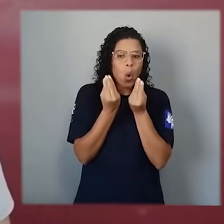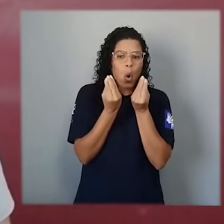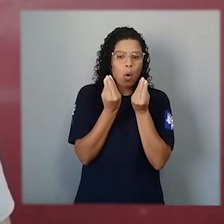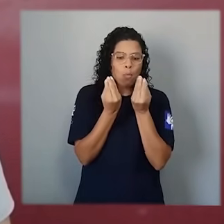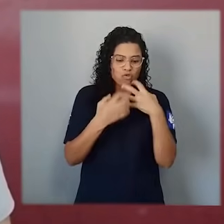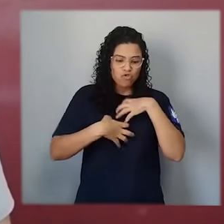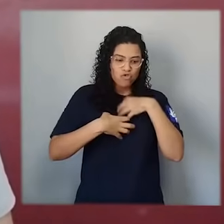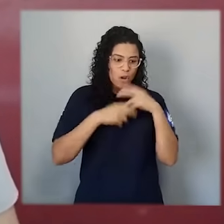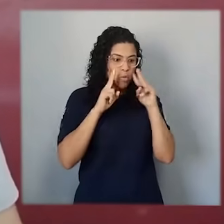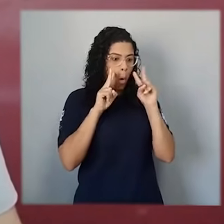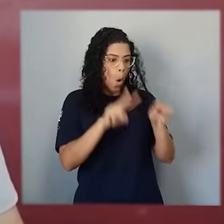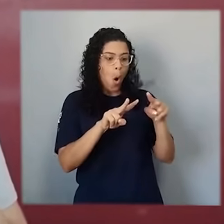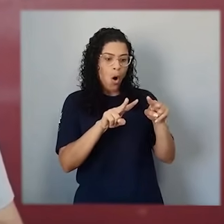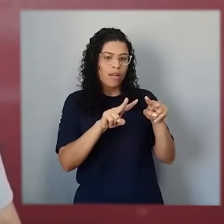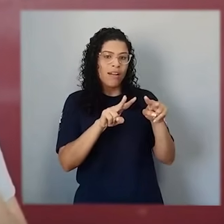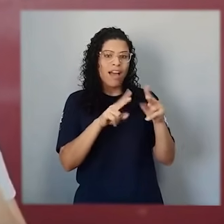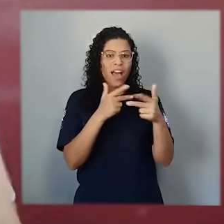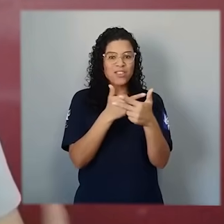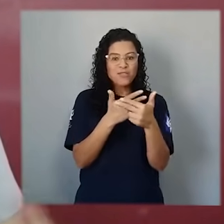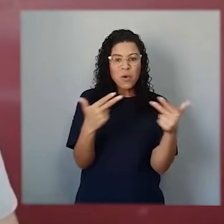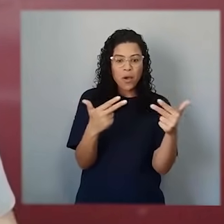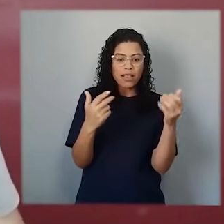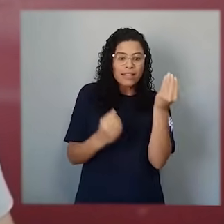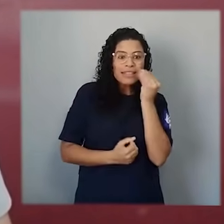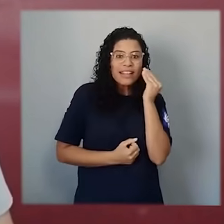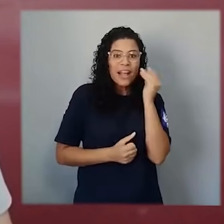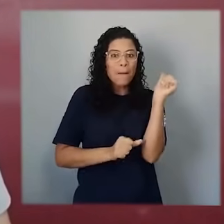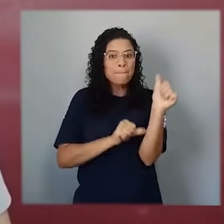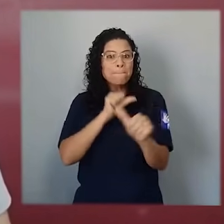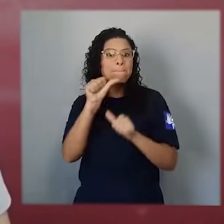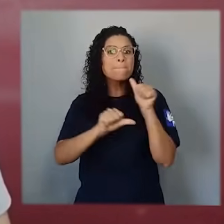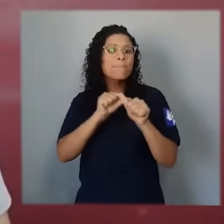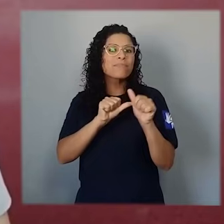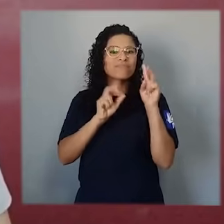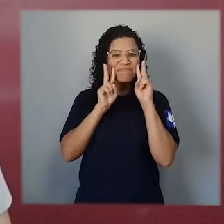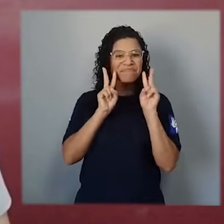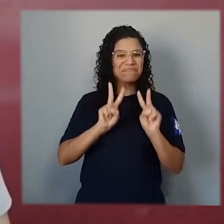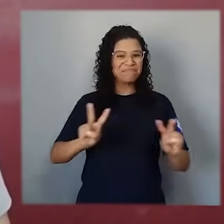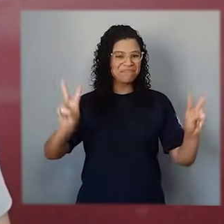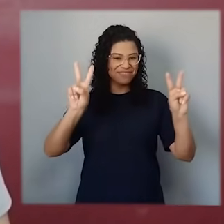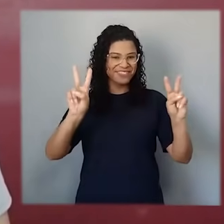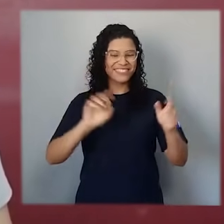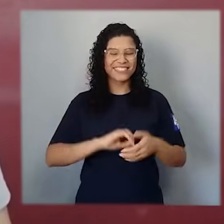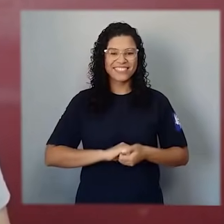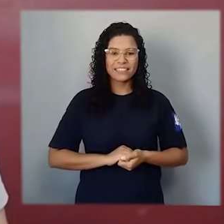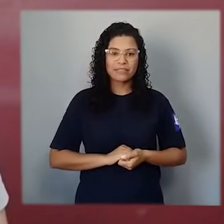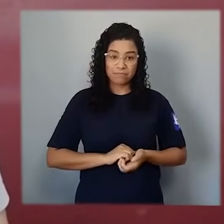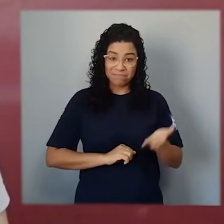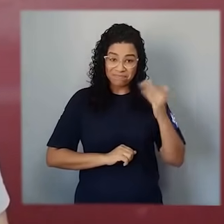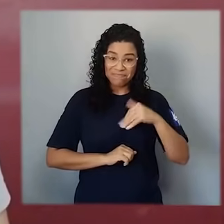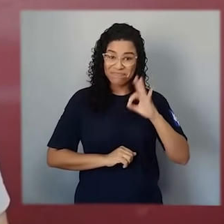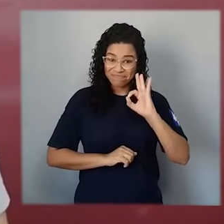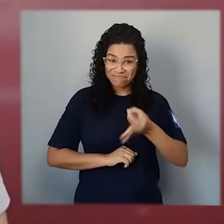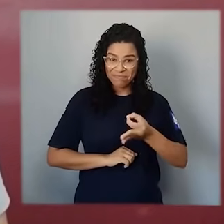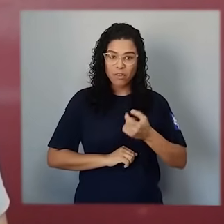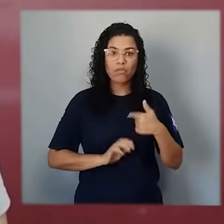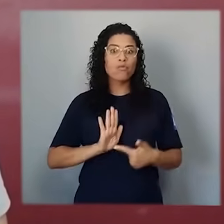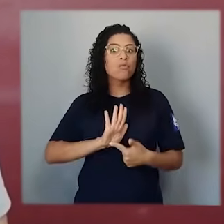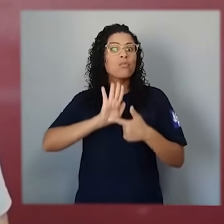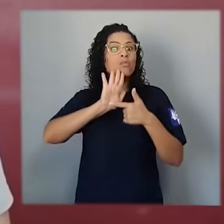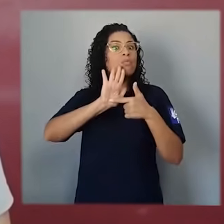gente olha para as coisas e tentar modificar um pouquinho esse olhar. Vamos lá? Eu vou mostrar